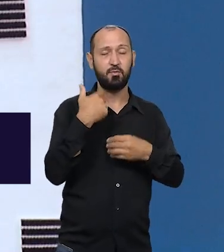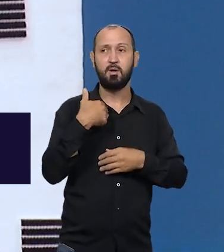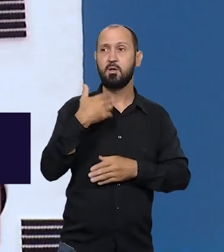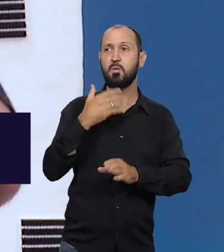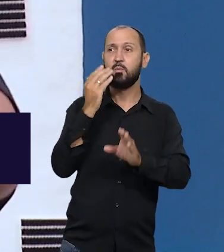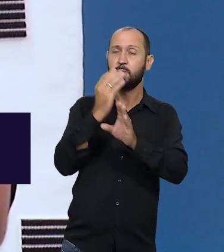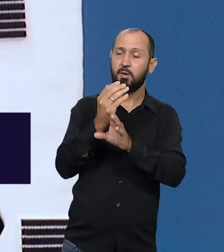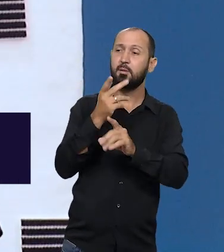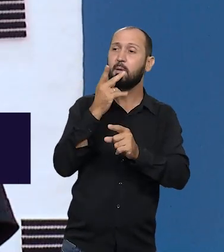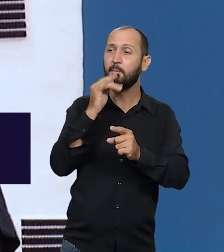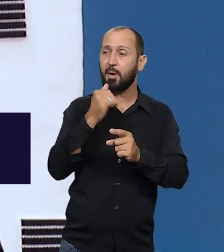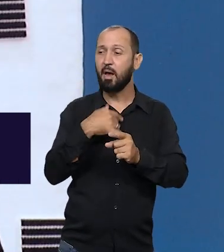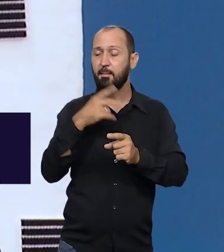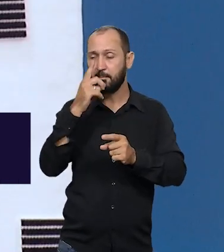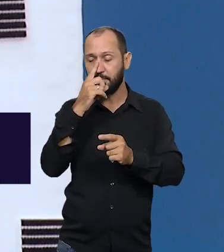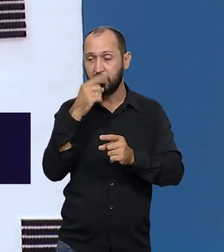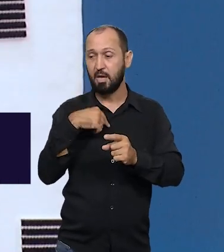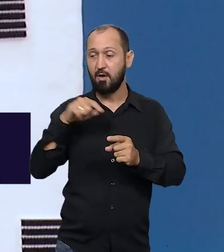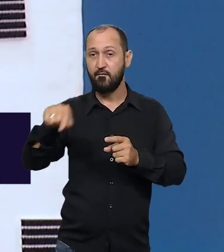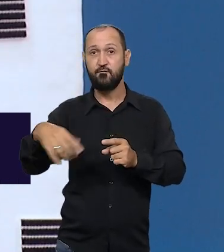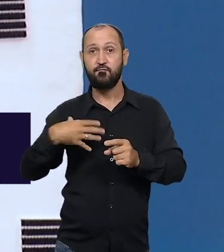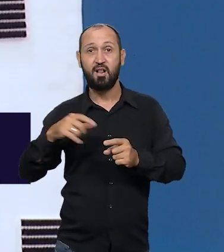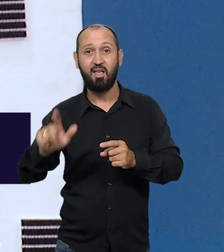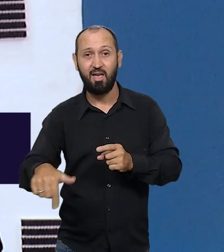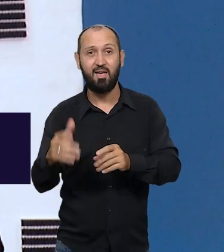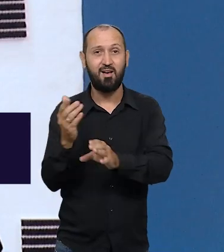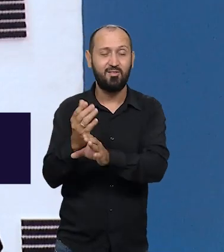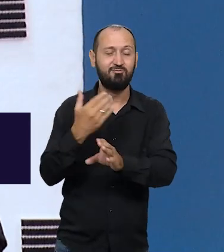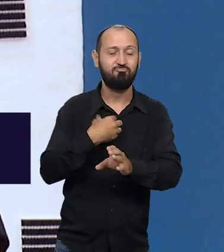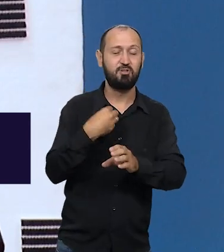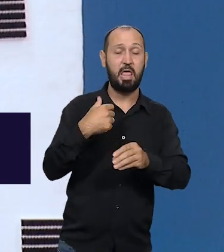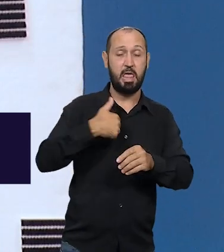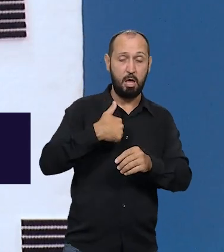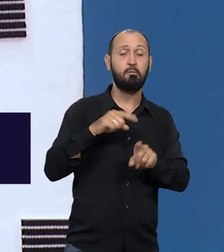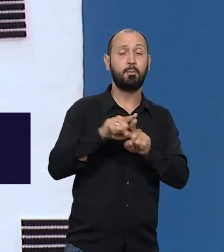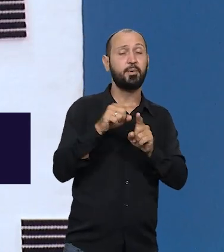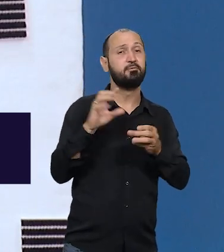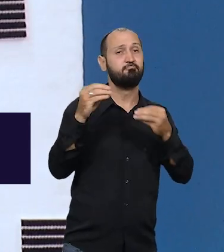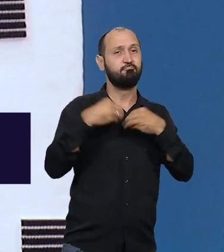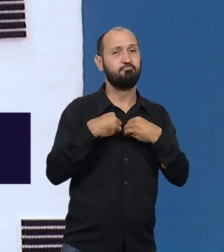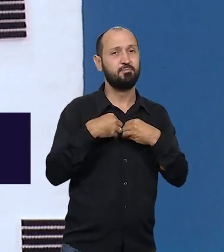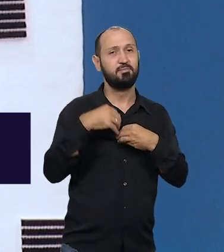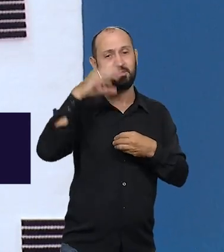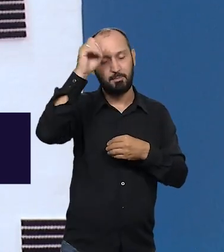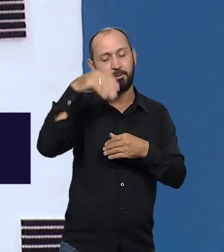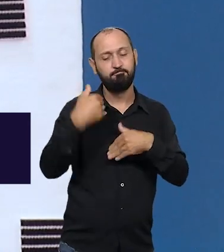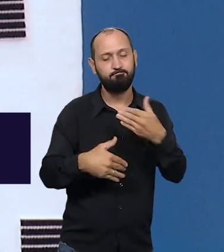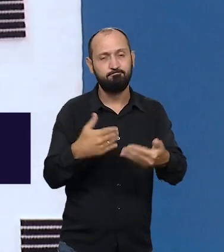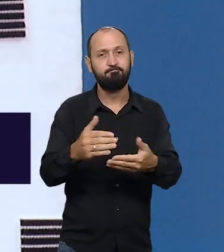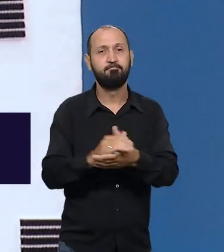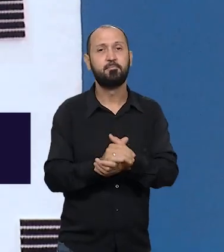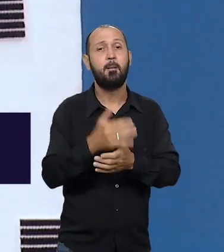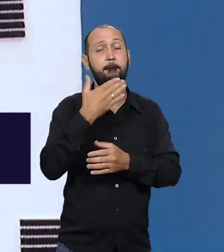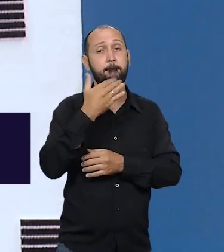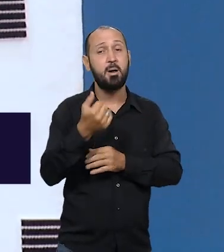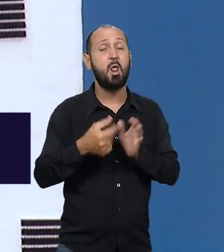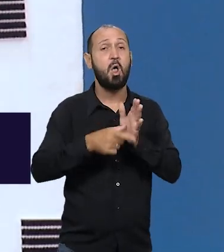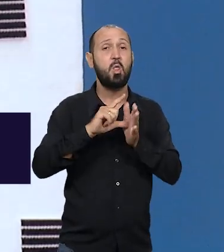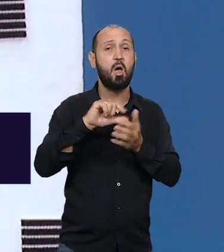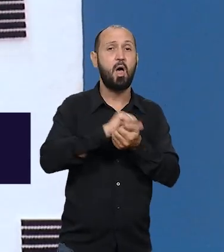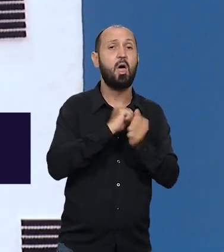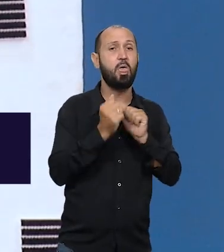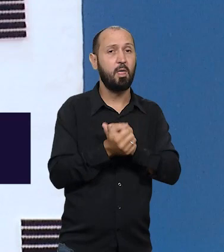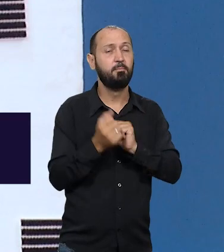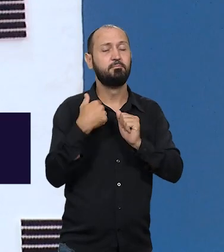também. Então, é um cenário de desenvolvimento. Né? Todo esse cenário, a gente está aprendendo a lidar com isso. E quanto melhor a gente adaptar toda a